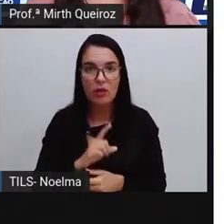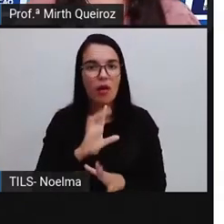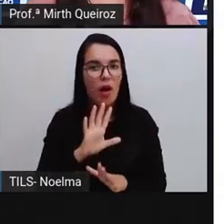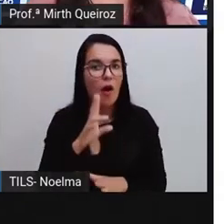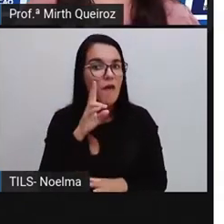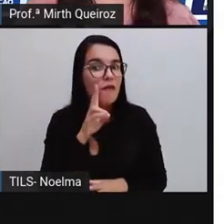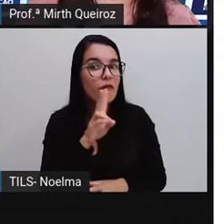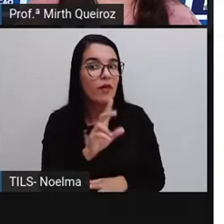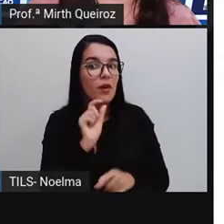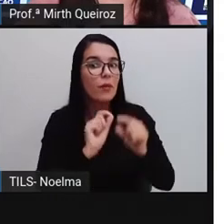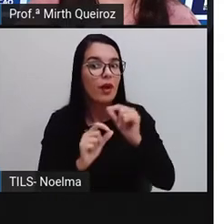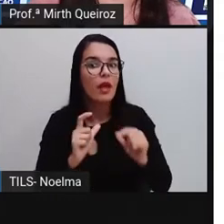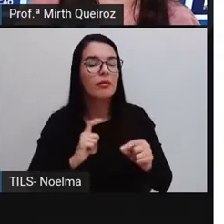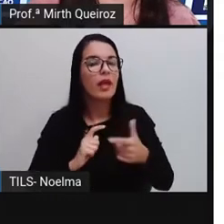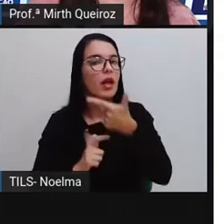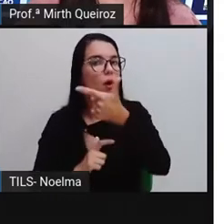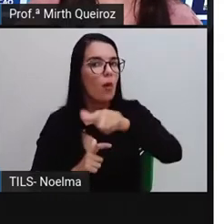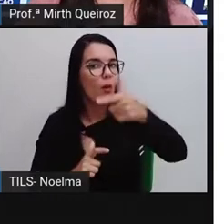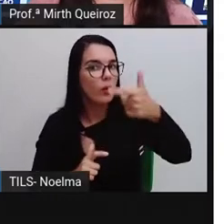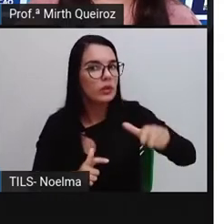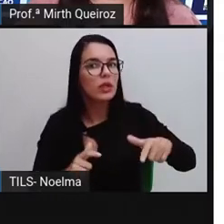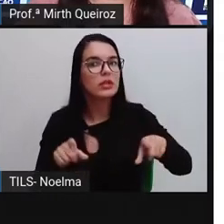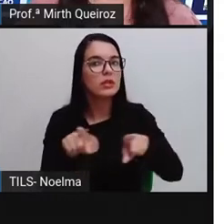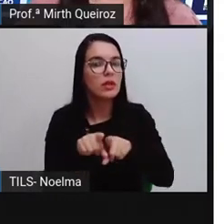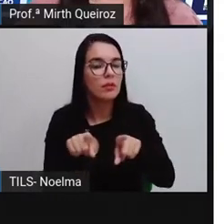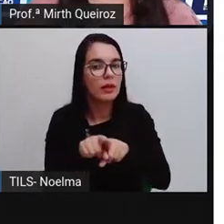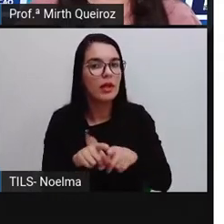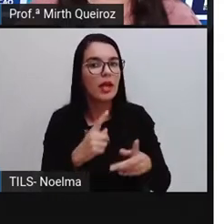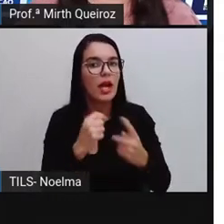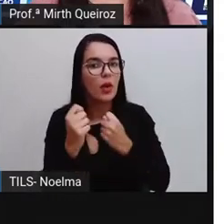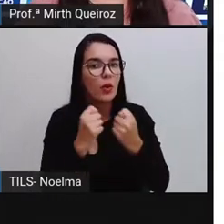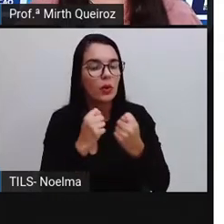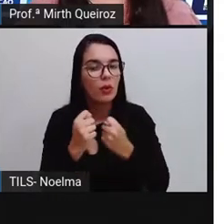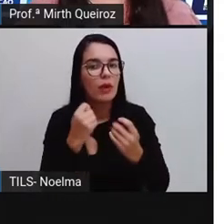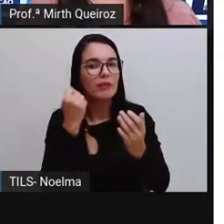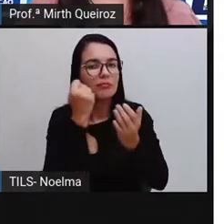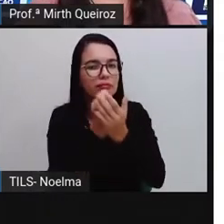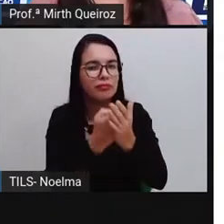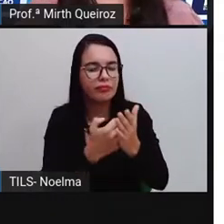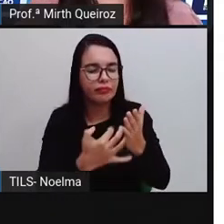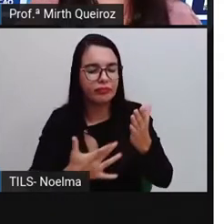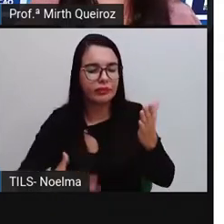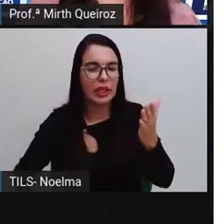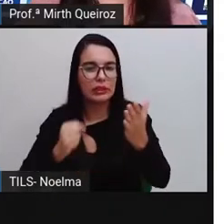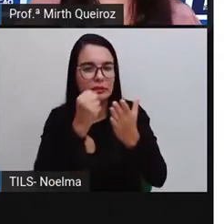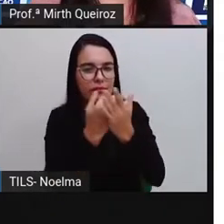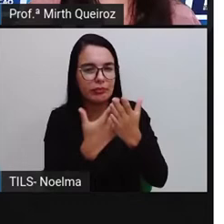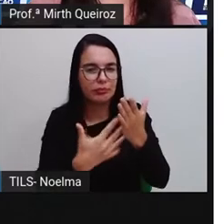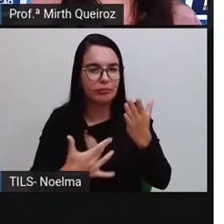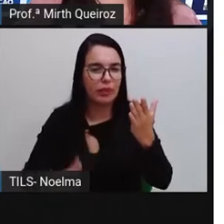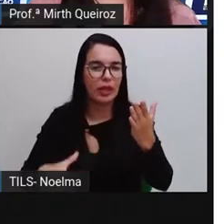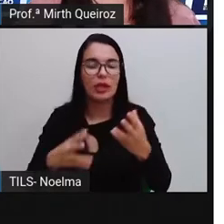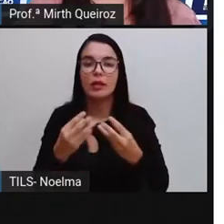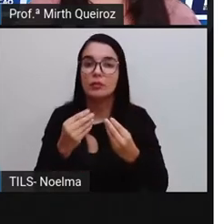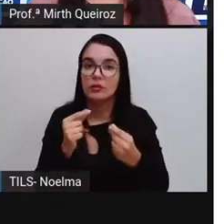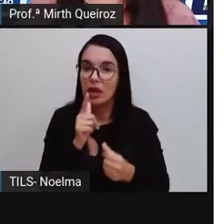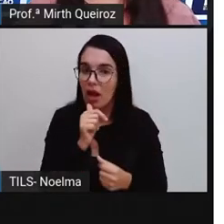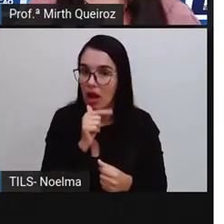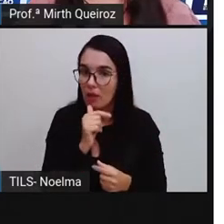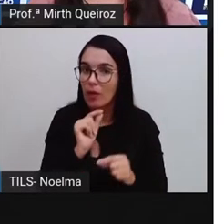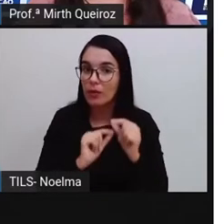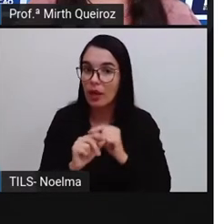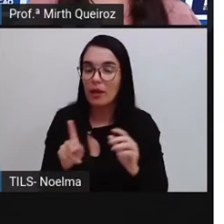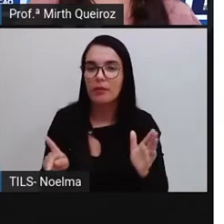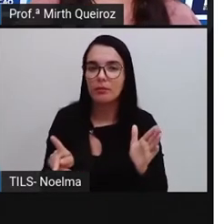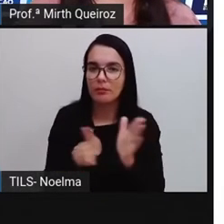que existem várias outras atividades socioeconômicas que Gastão ainda mais esses recursos e é e dentre as atividades a própria